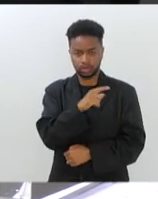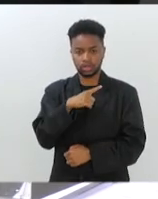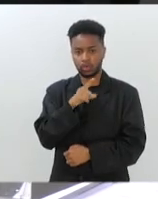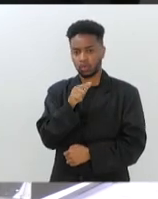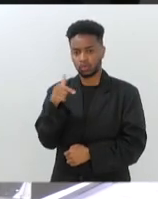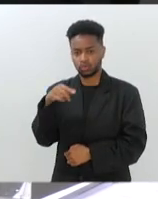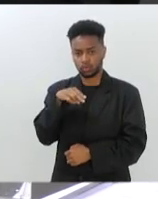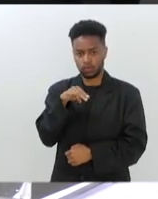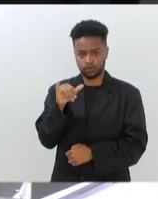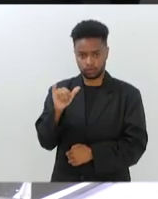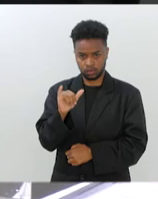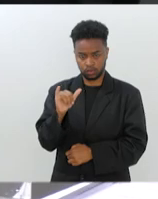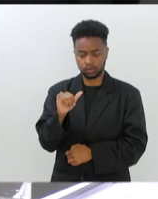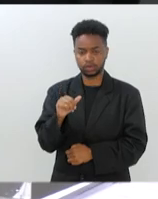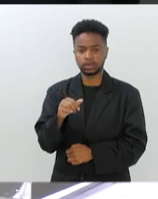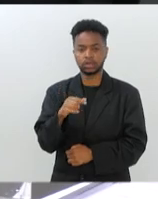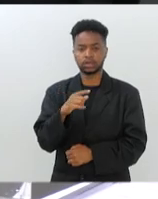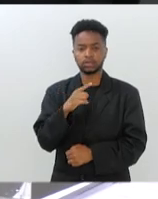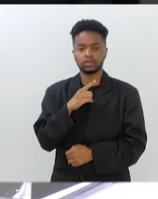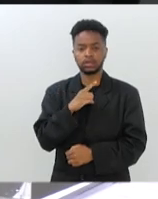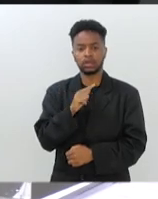York um